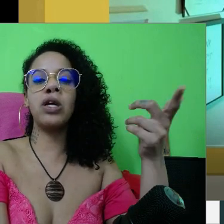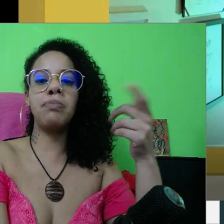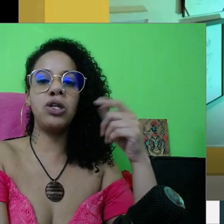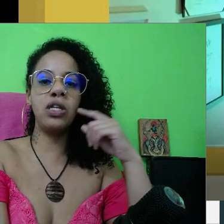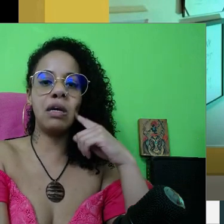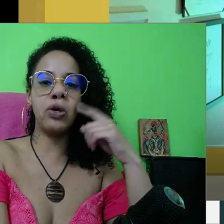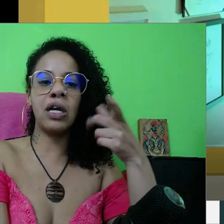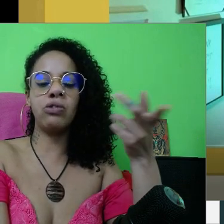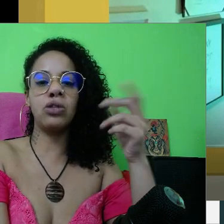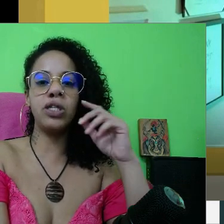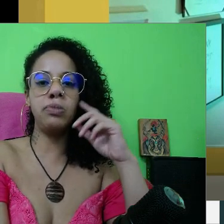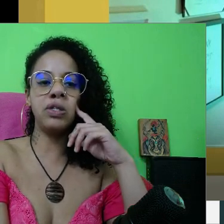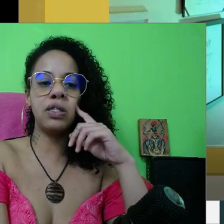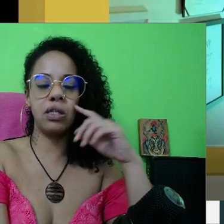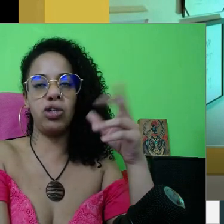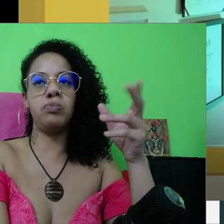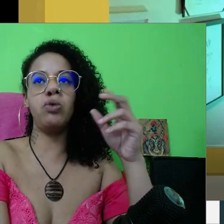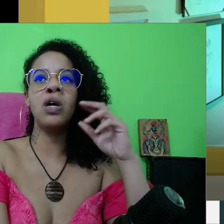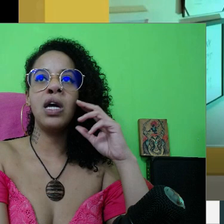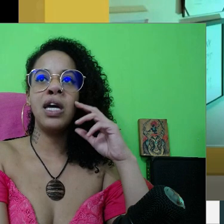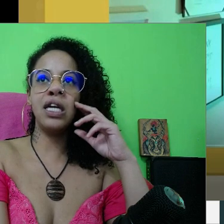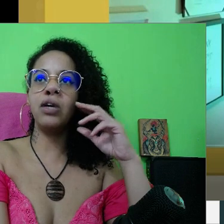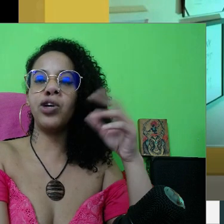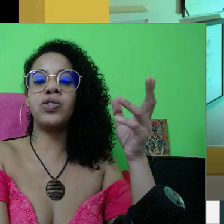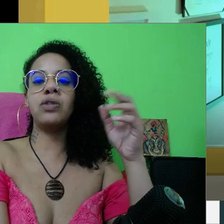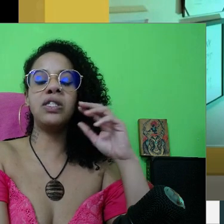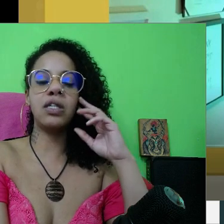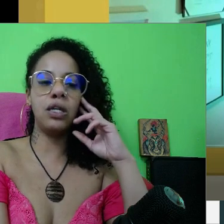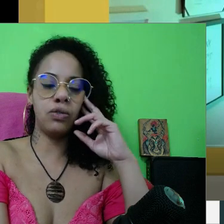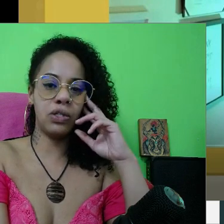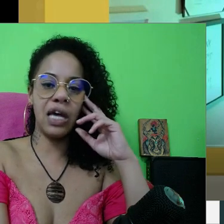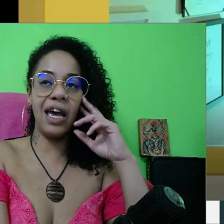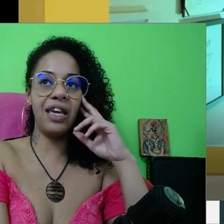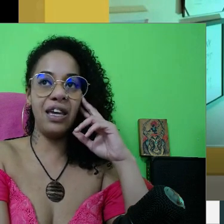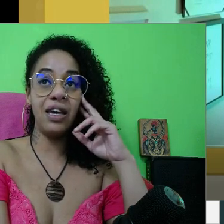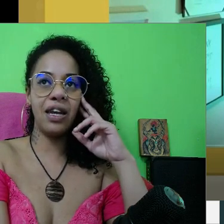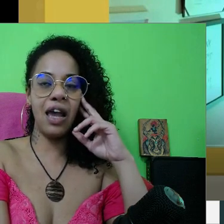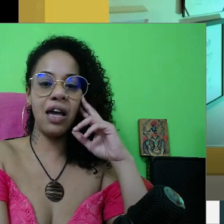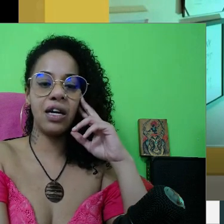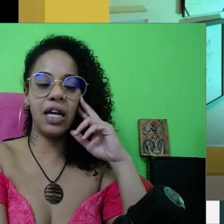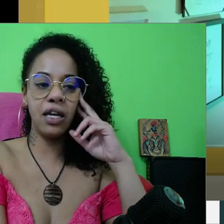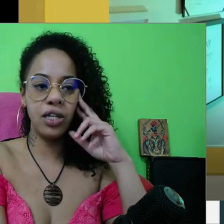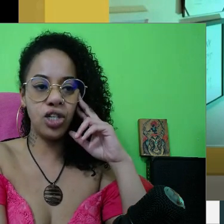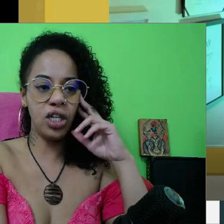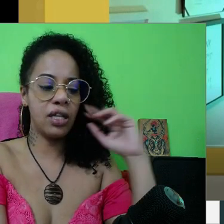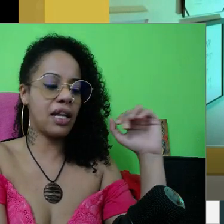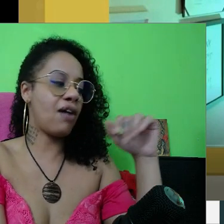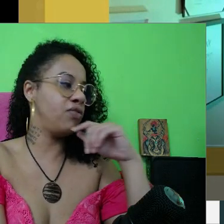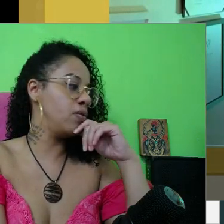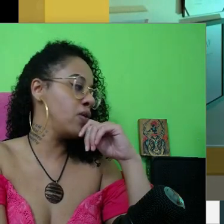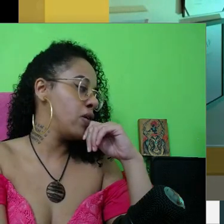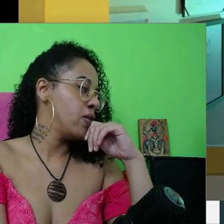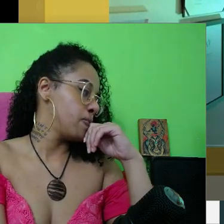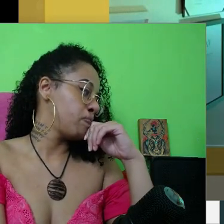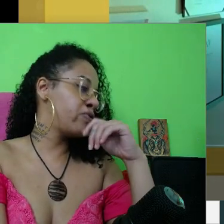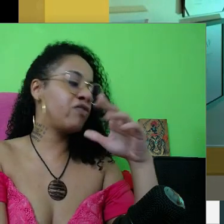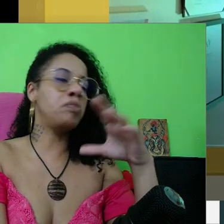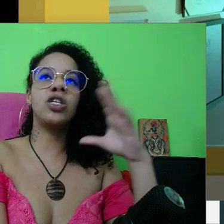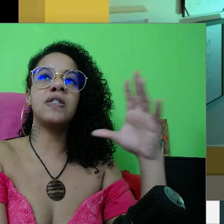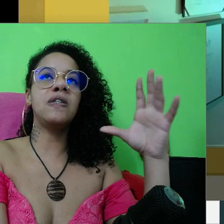que eu sou a da minoria meu canal tem dois mil e 2800 inscritos é e na creditável